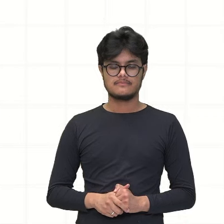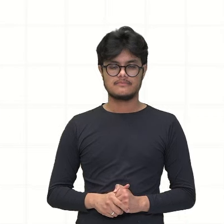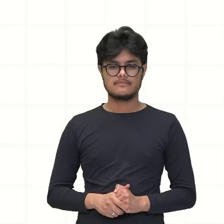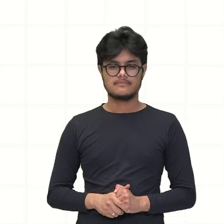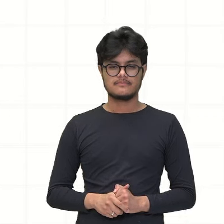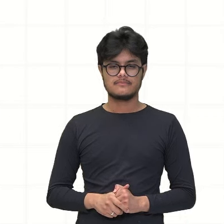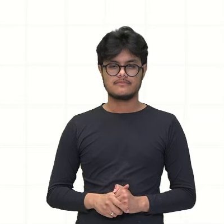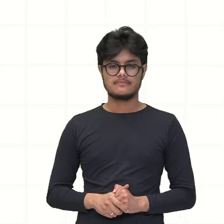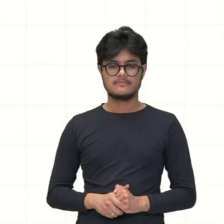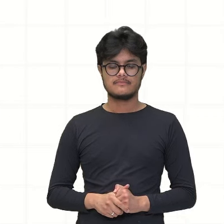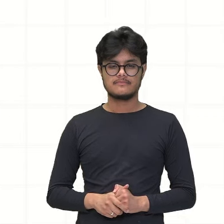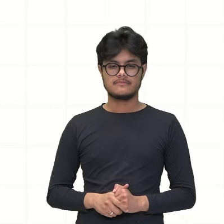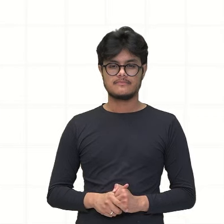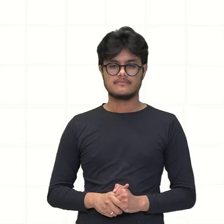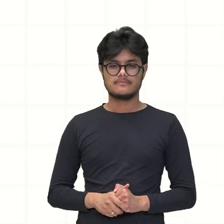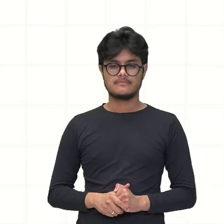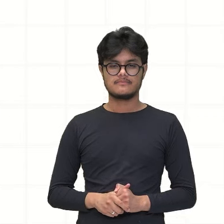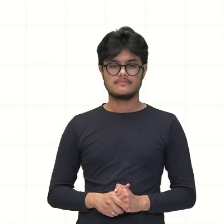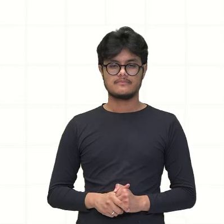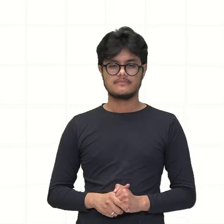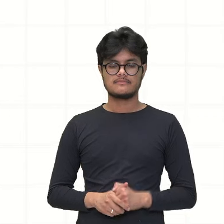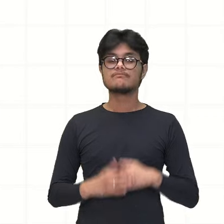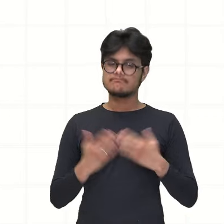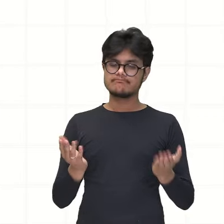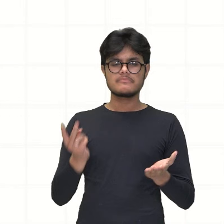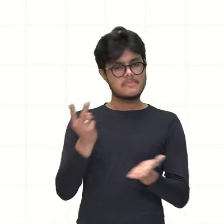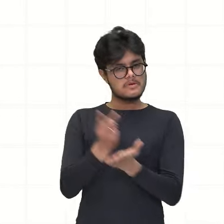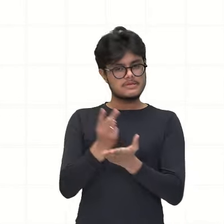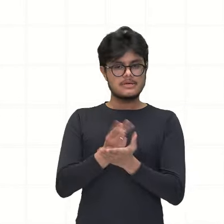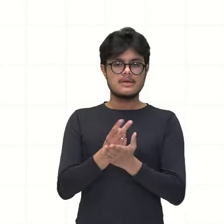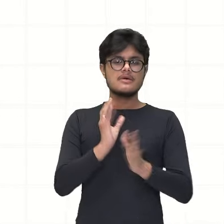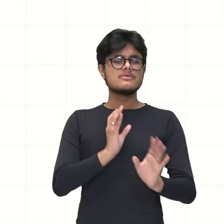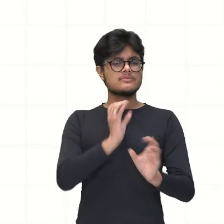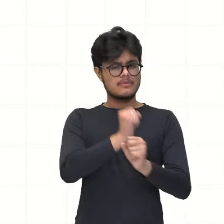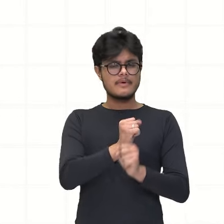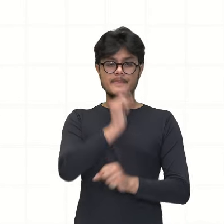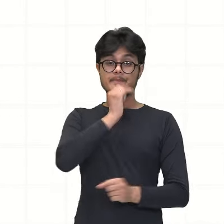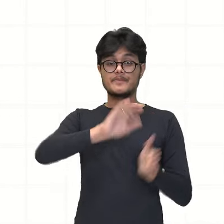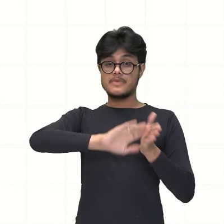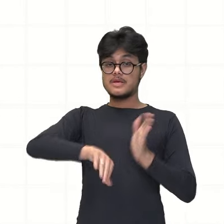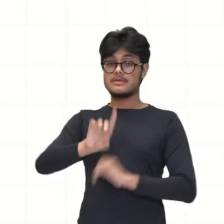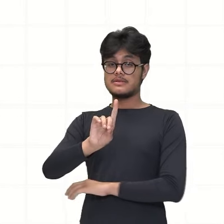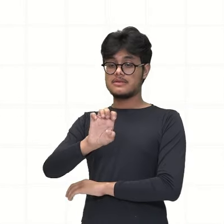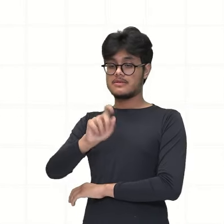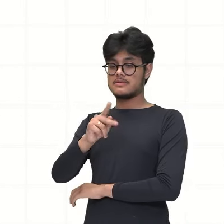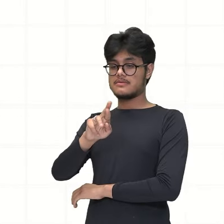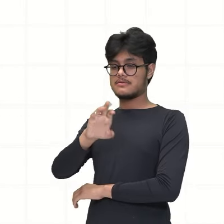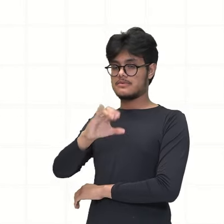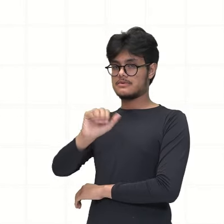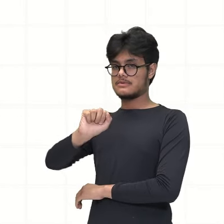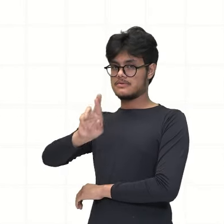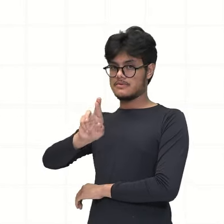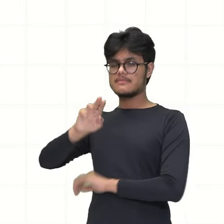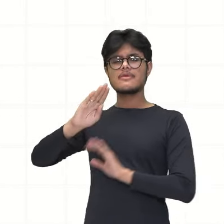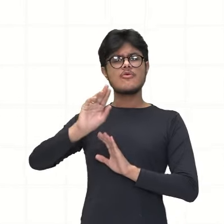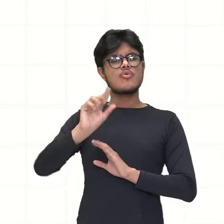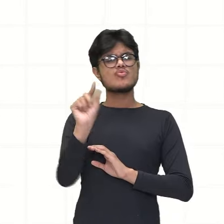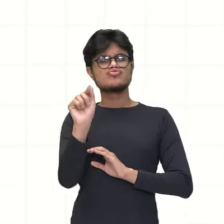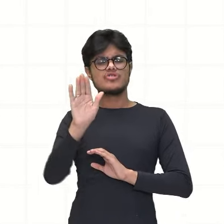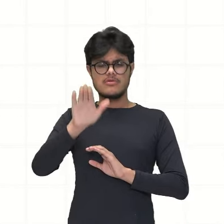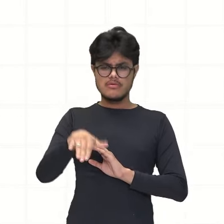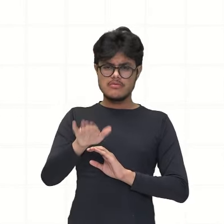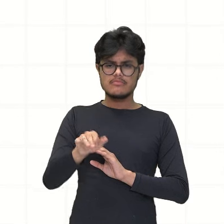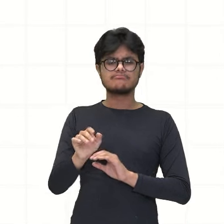51.520. Tudo bem? Então, toda vez que eu quero calcular a perda, eu posso fazer